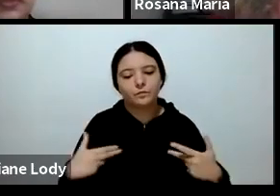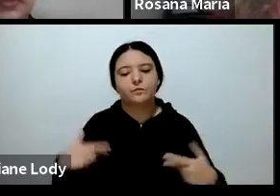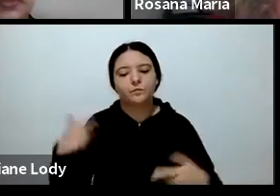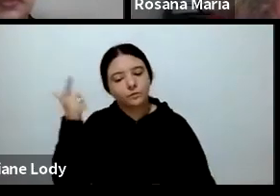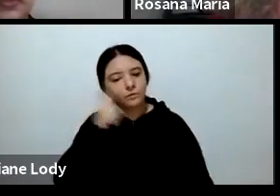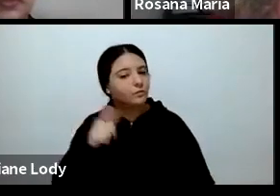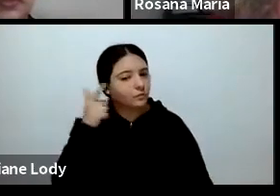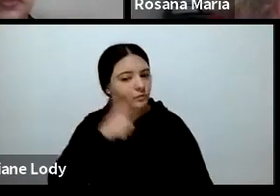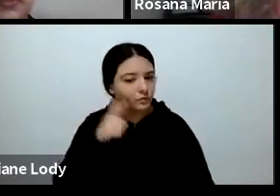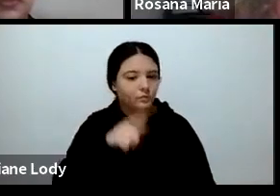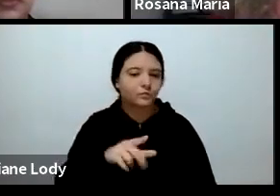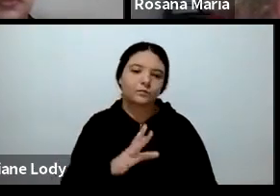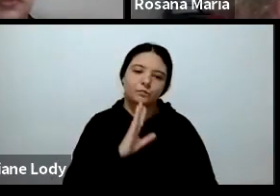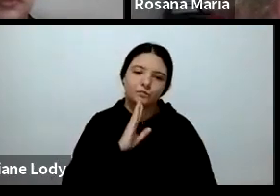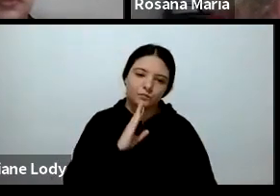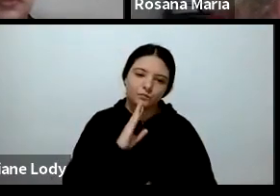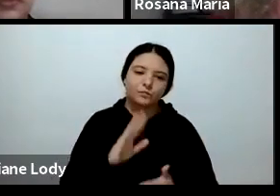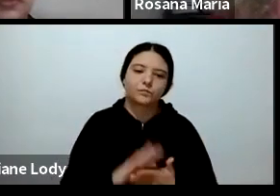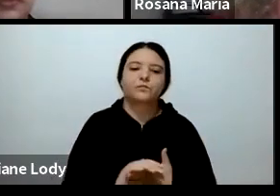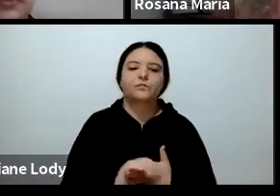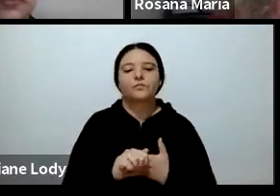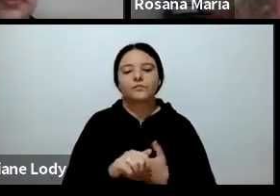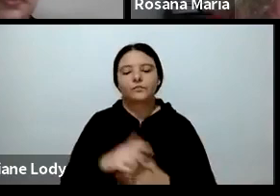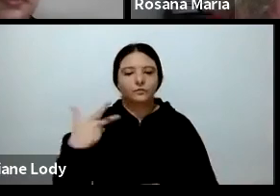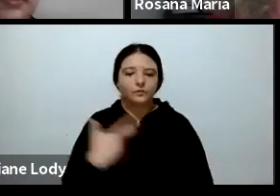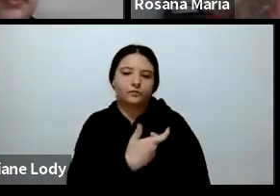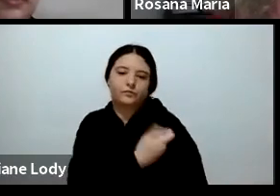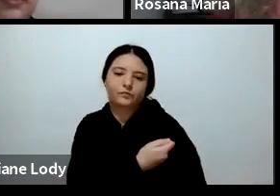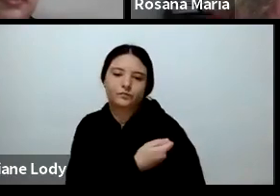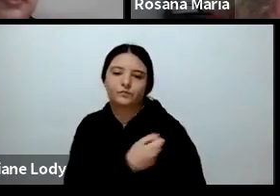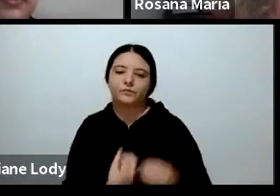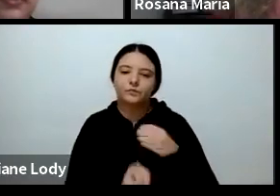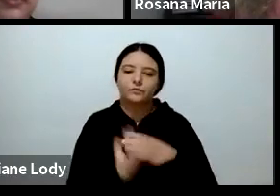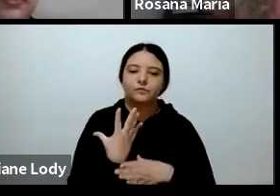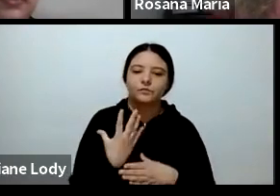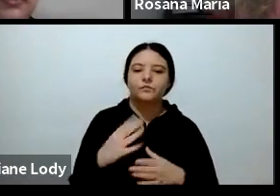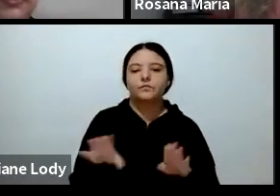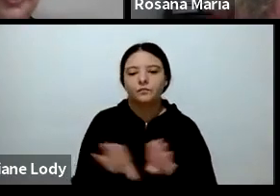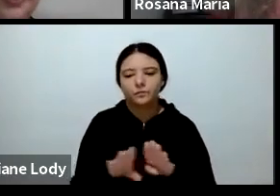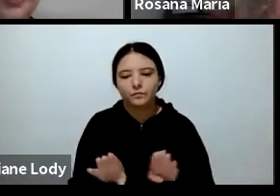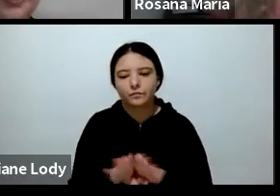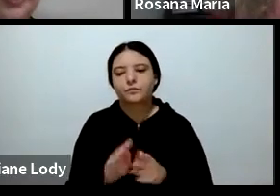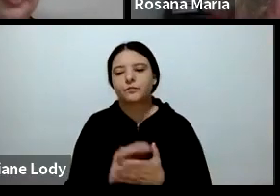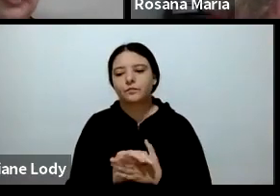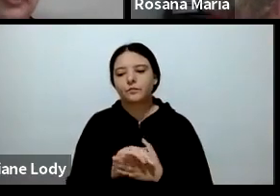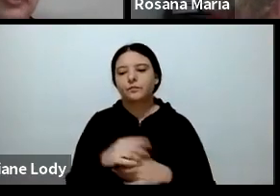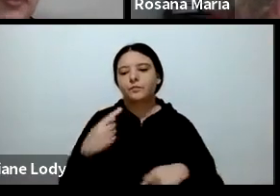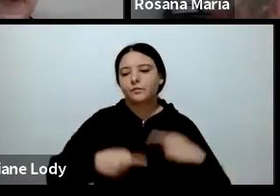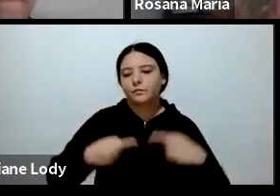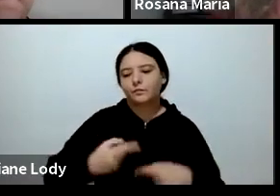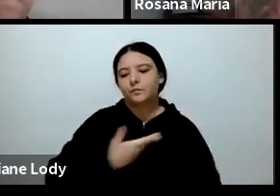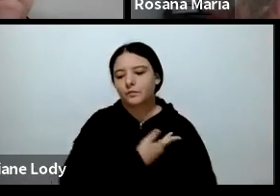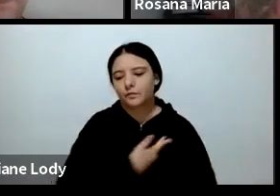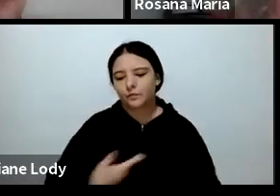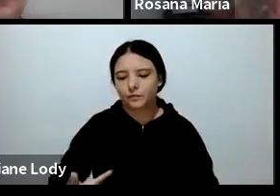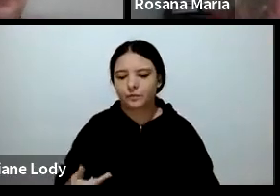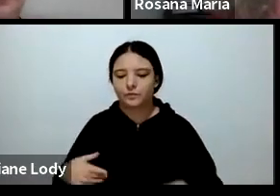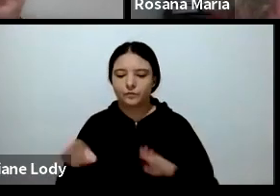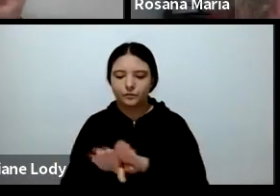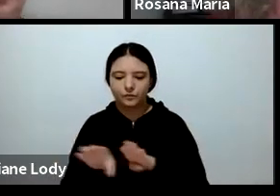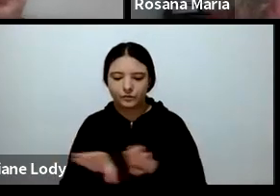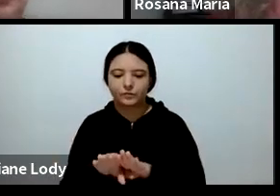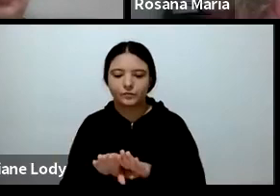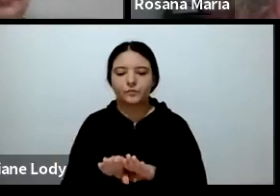de reconhecimento, com a produção da vacina, né, com a questão das políticas públicas, né? Nós tivemos alguns